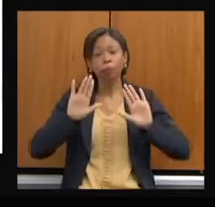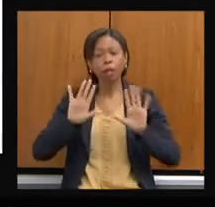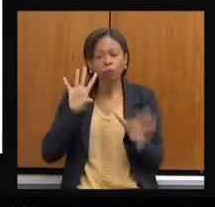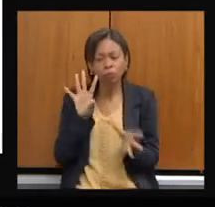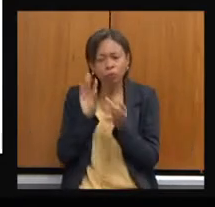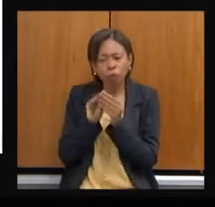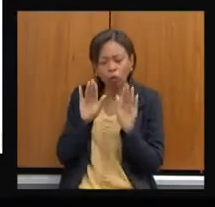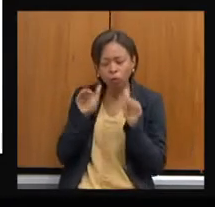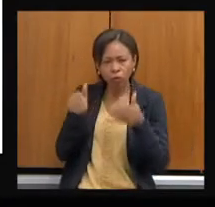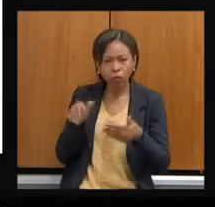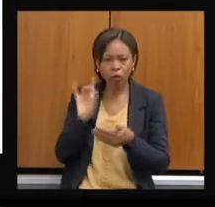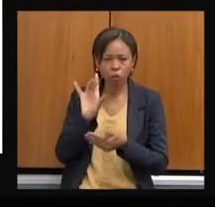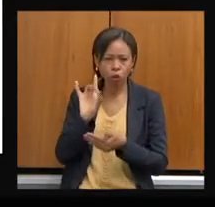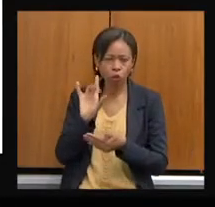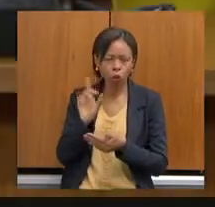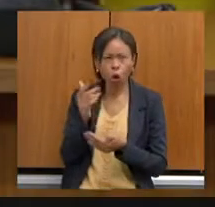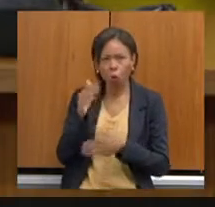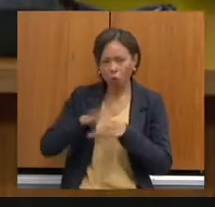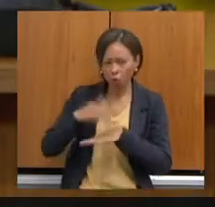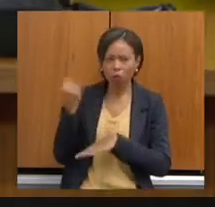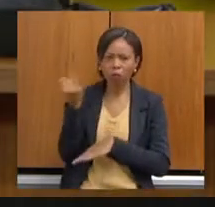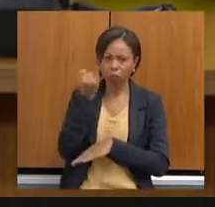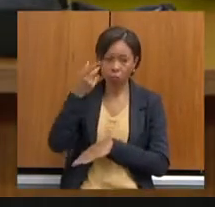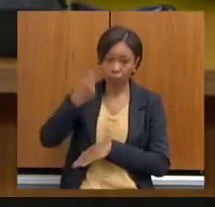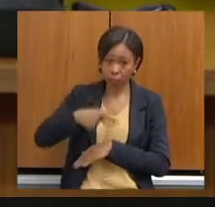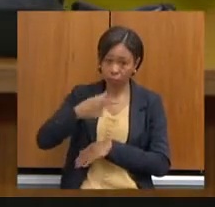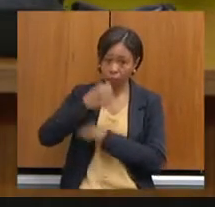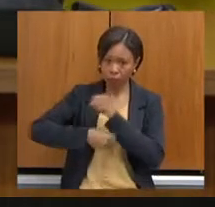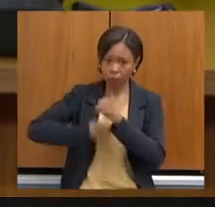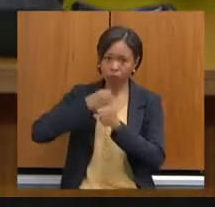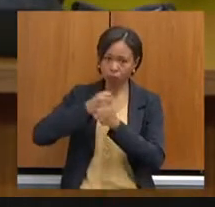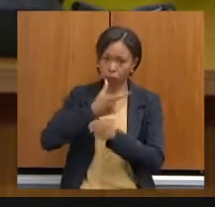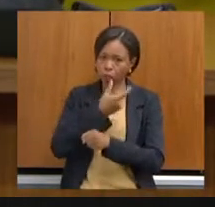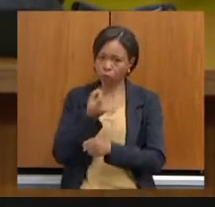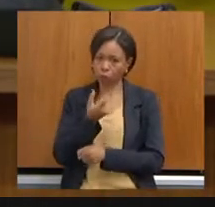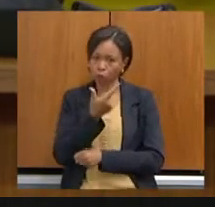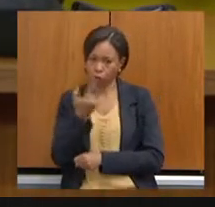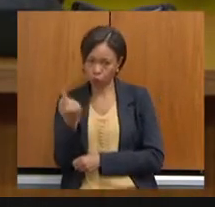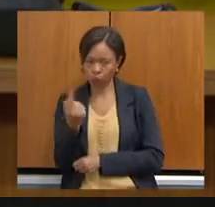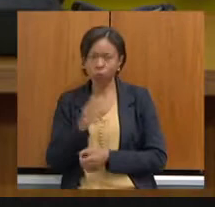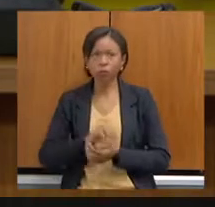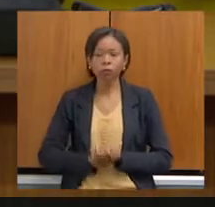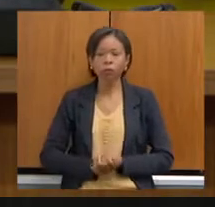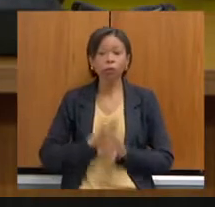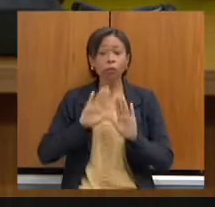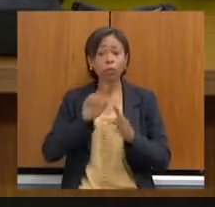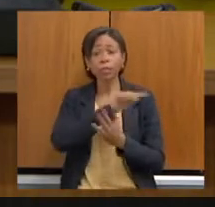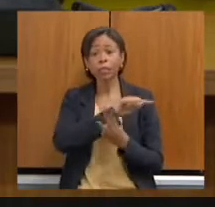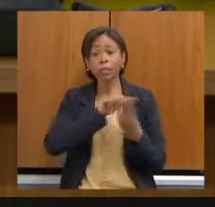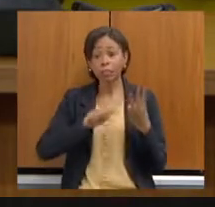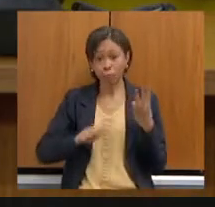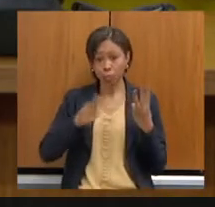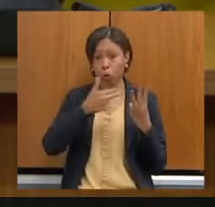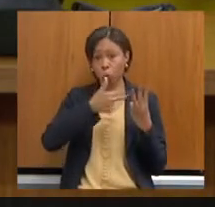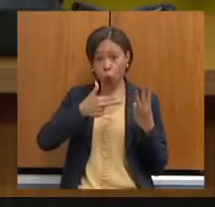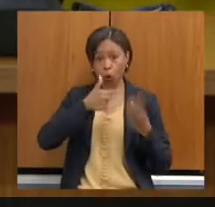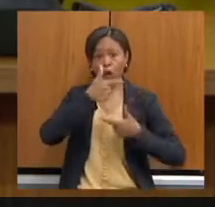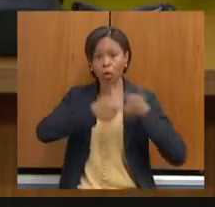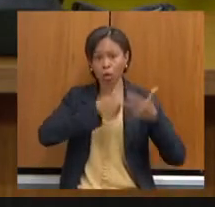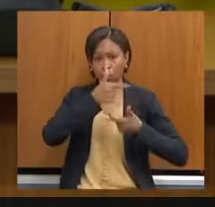eventos que nós consideramos mais importantes nesse ano então só realizamos três eventos de promoção